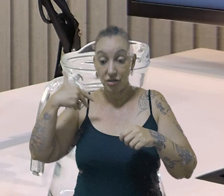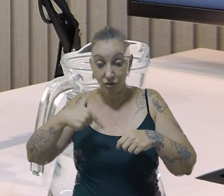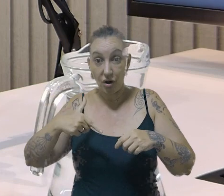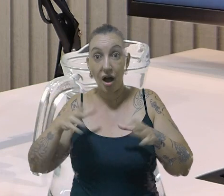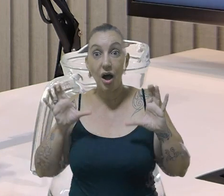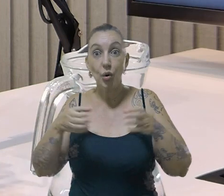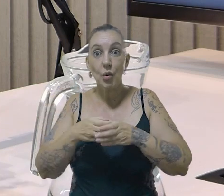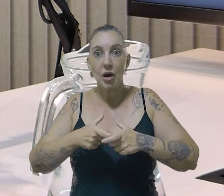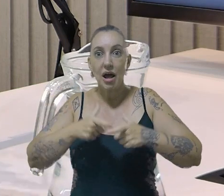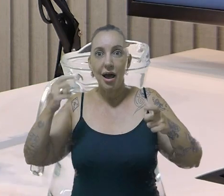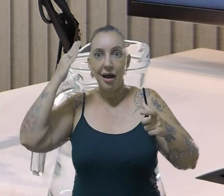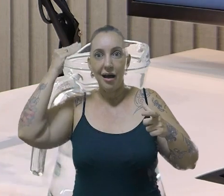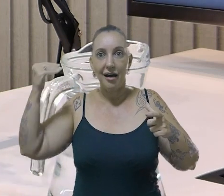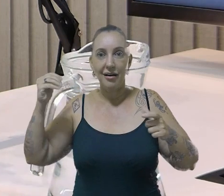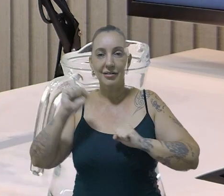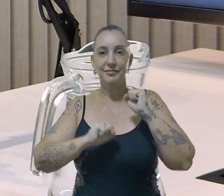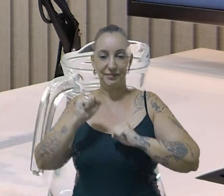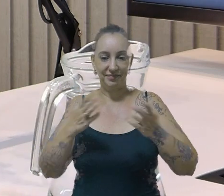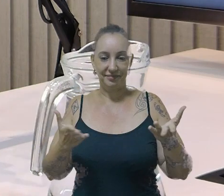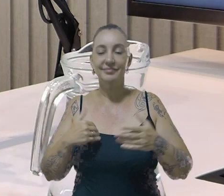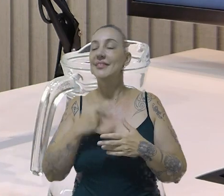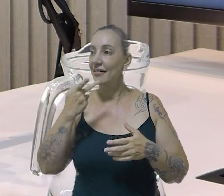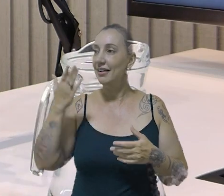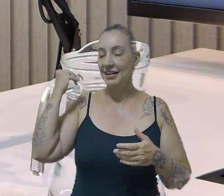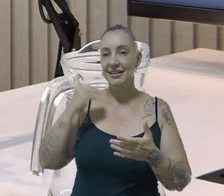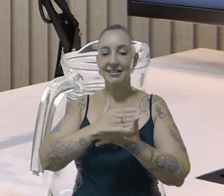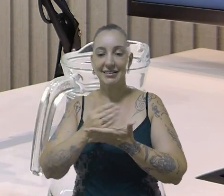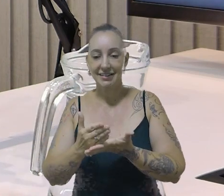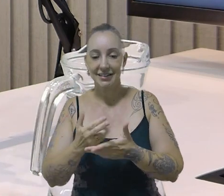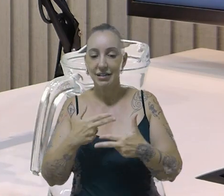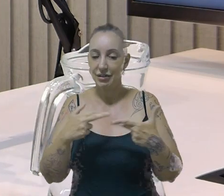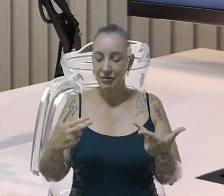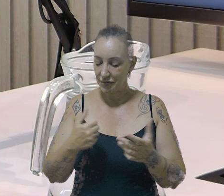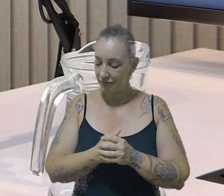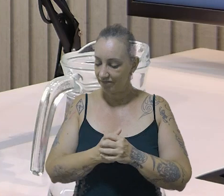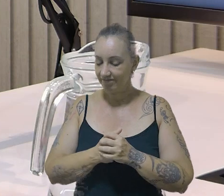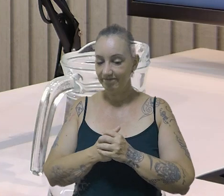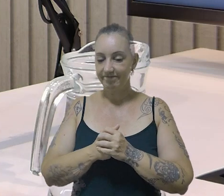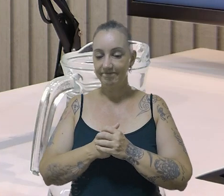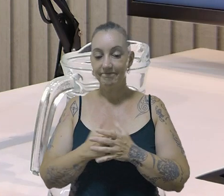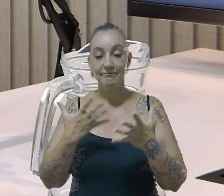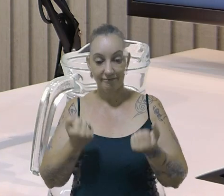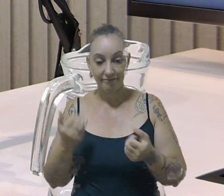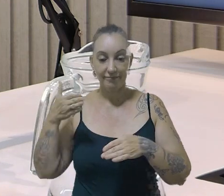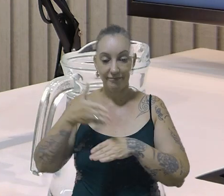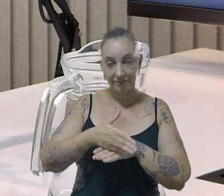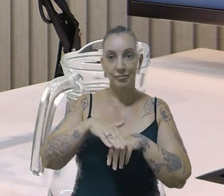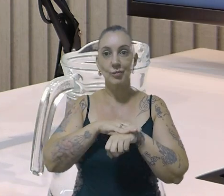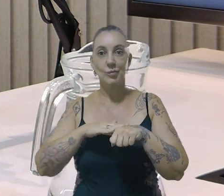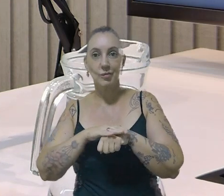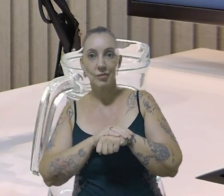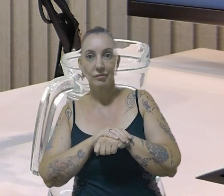mas é isso assim foi que a gente falou antes de começar assim essa coisa de aceitar vir aqui e falar